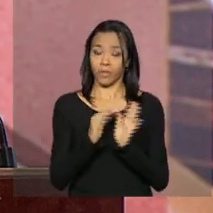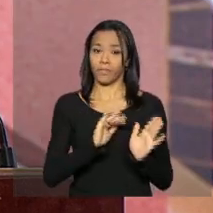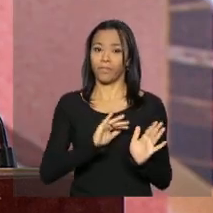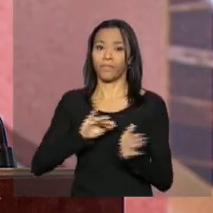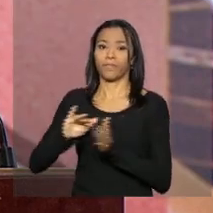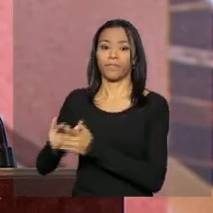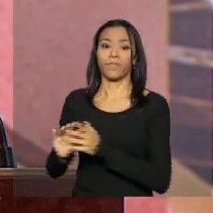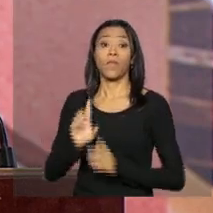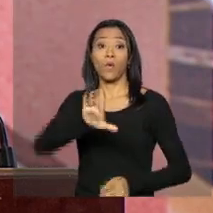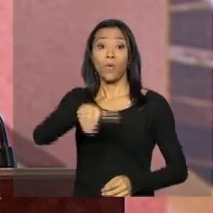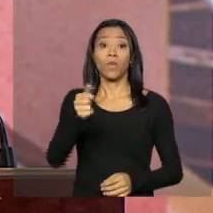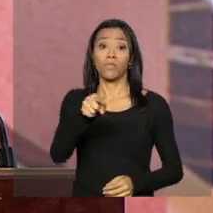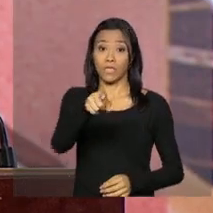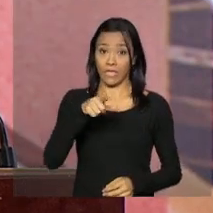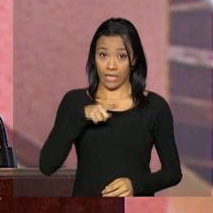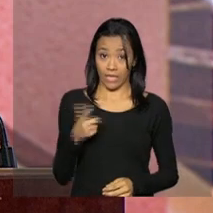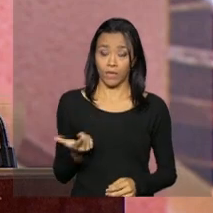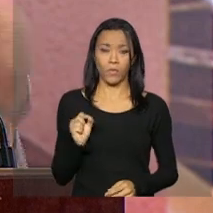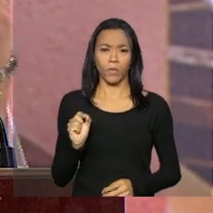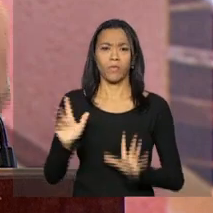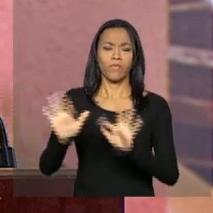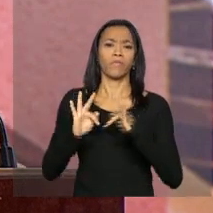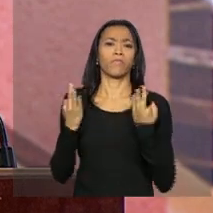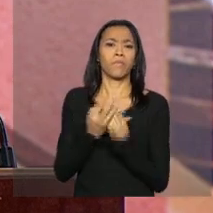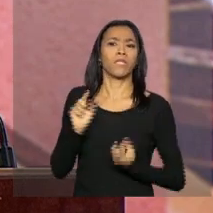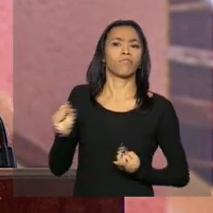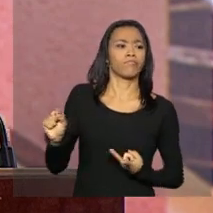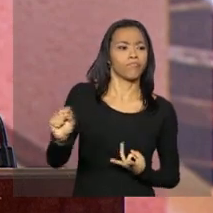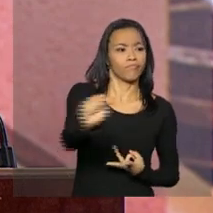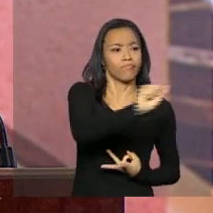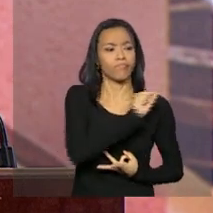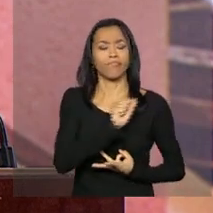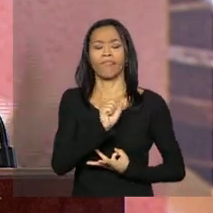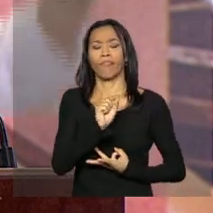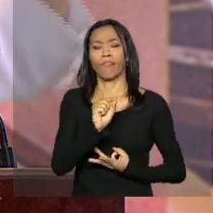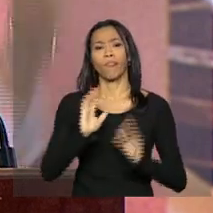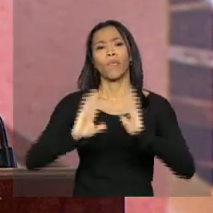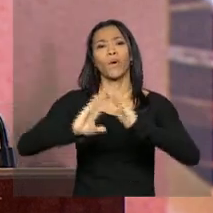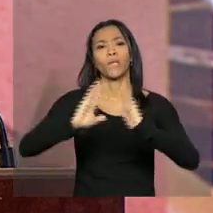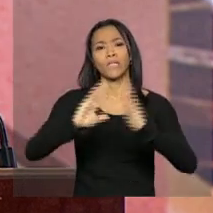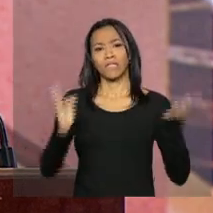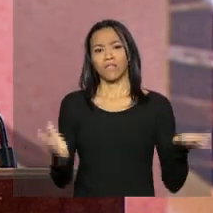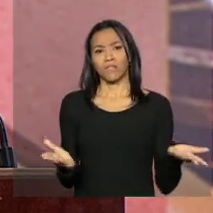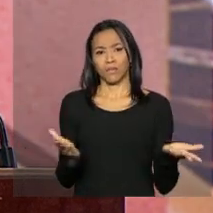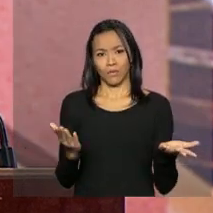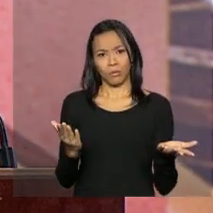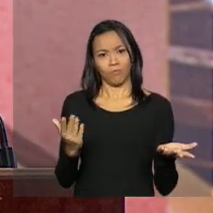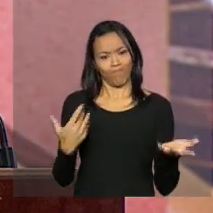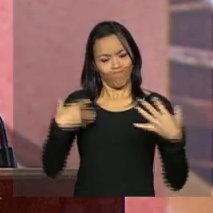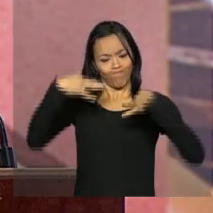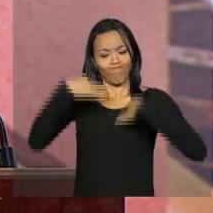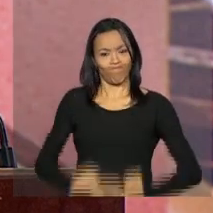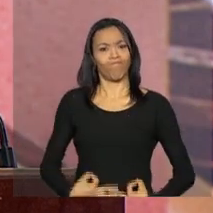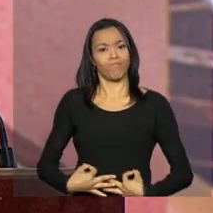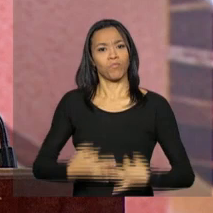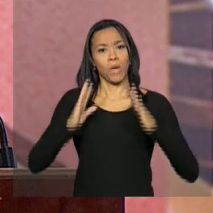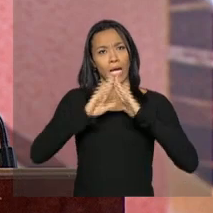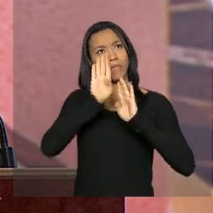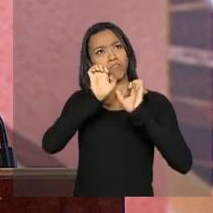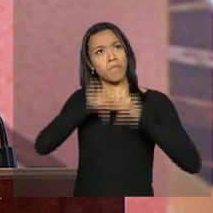você tem famílias morando de forma decente e digna, você